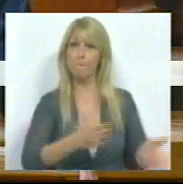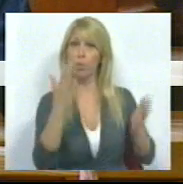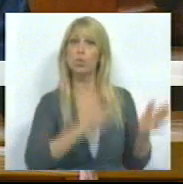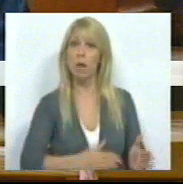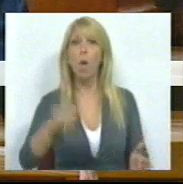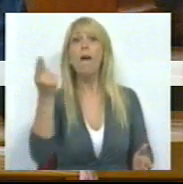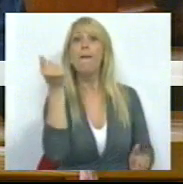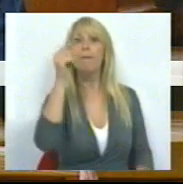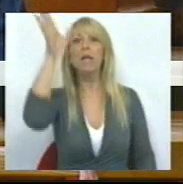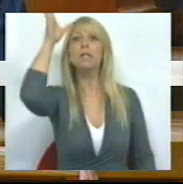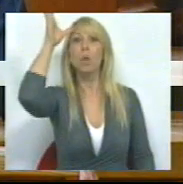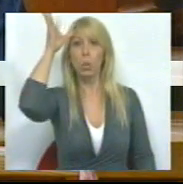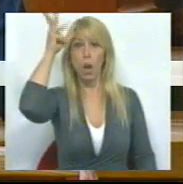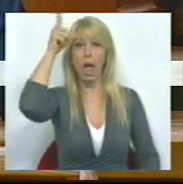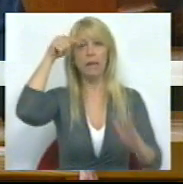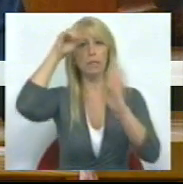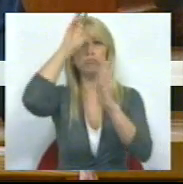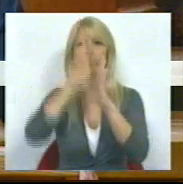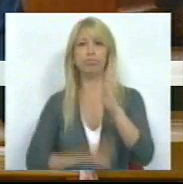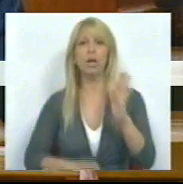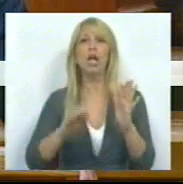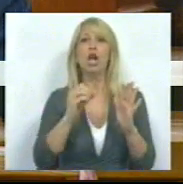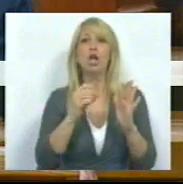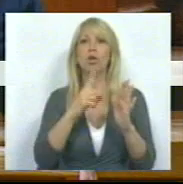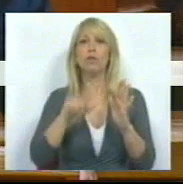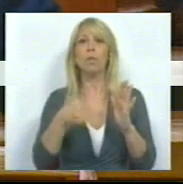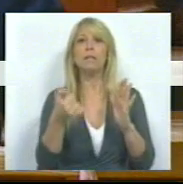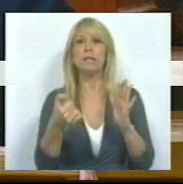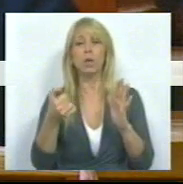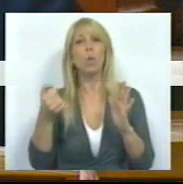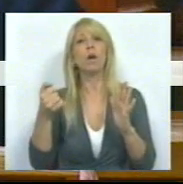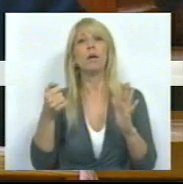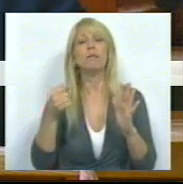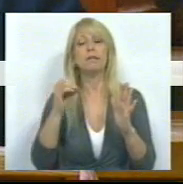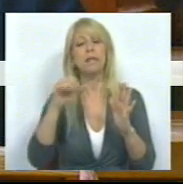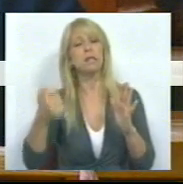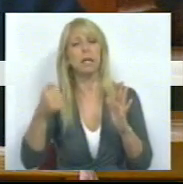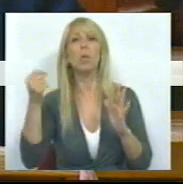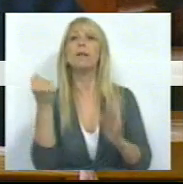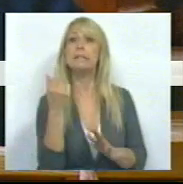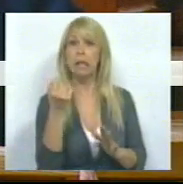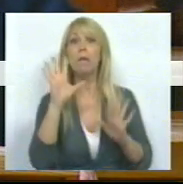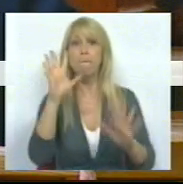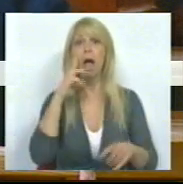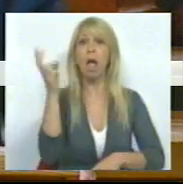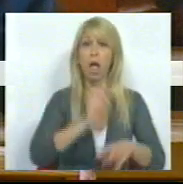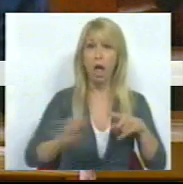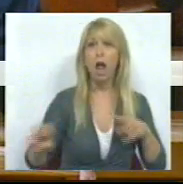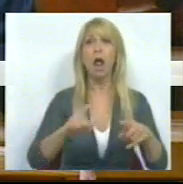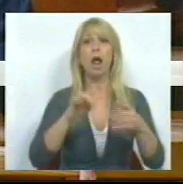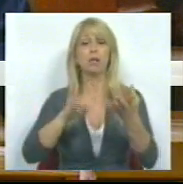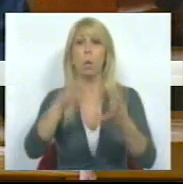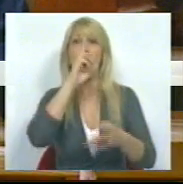de leite caiu desde janeiro 2,5 cêntimos, enquanto continuam a subir os custos de produção, eletricidade, gasóleo,